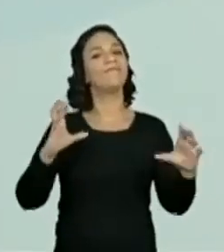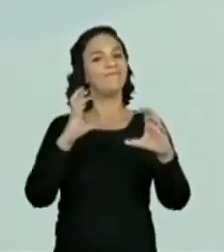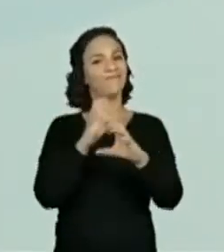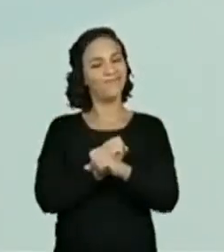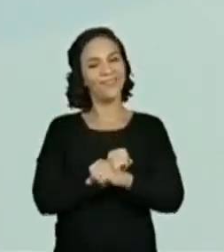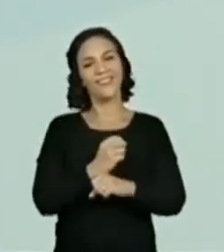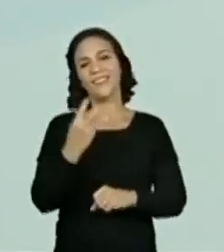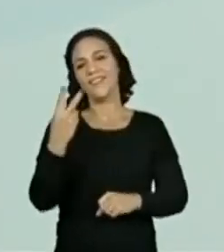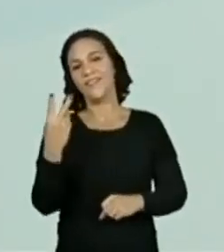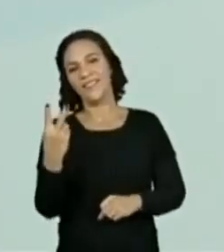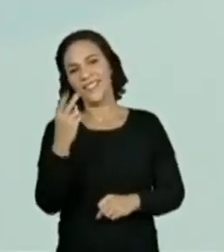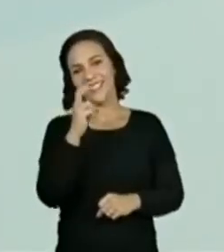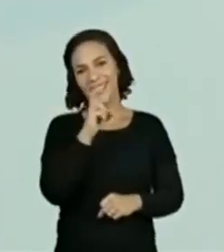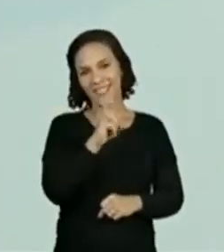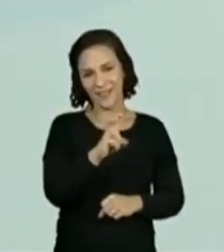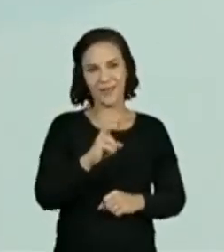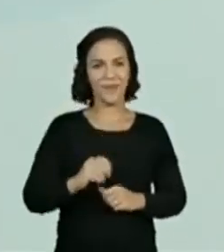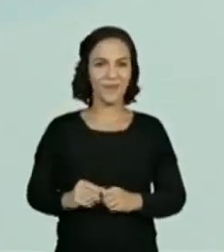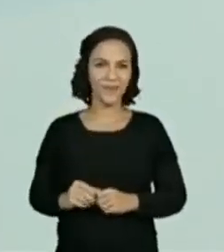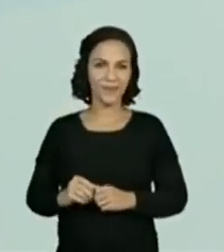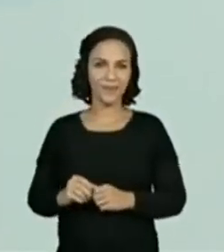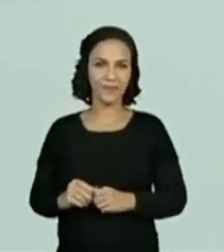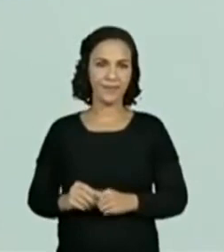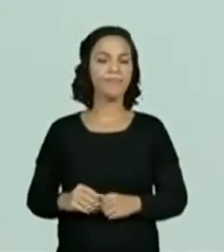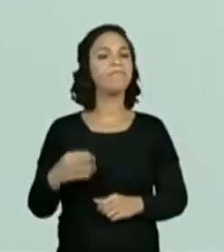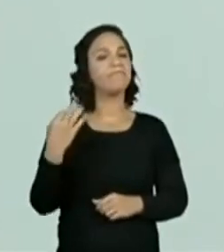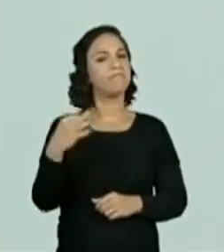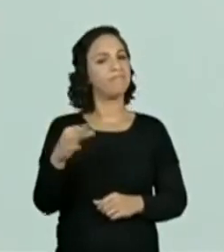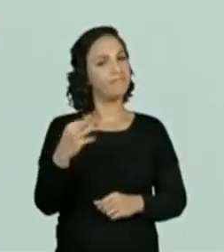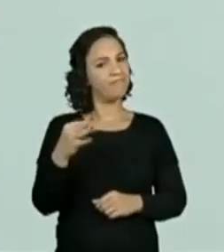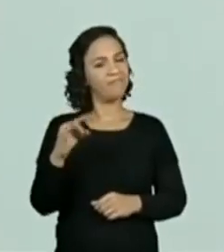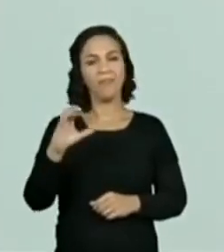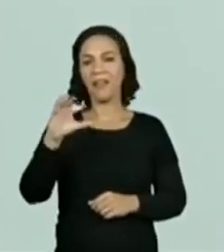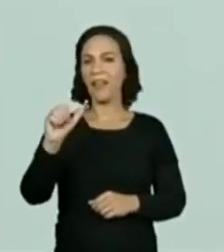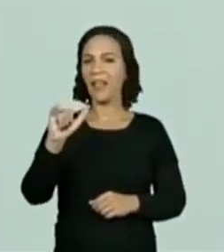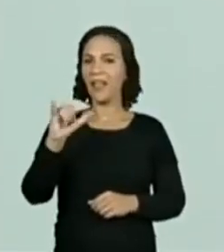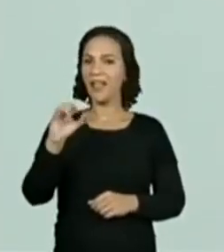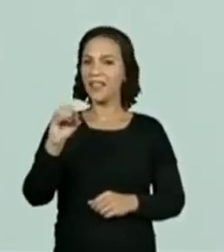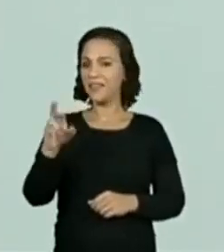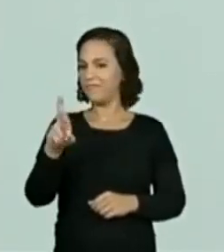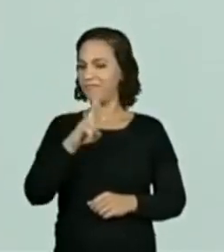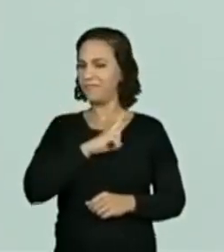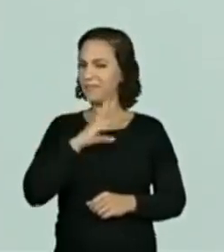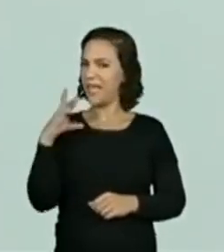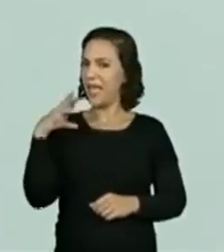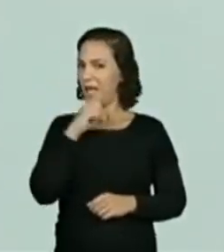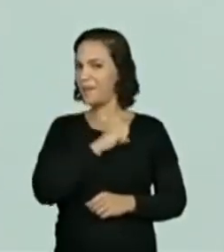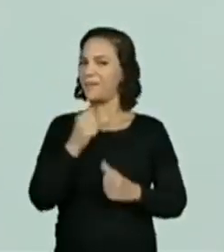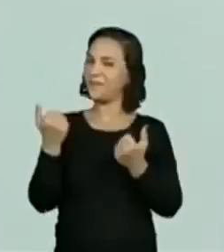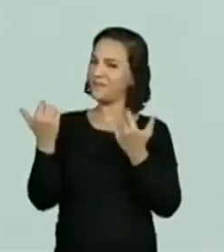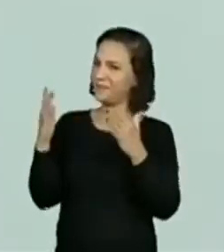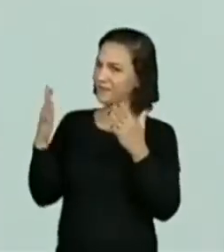5, alguém já respondeu, não é? Muito bom, Caio. Caio está ligeirinho hoje, muito bem.